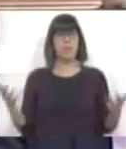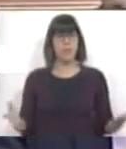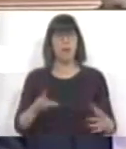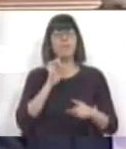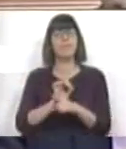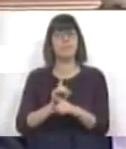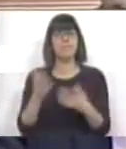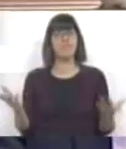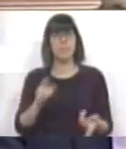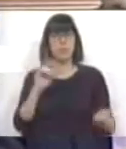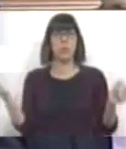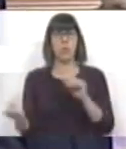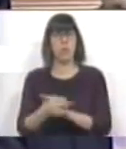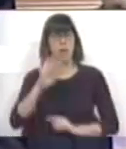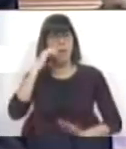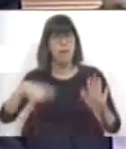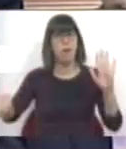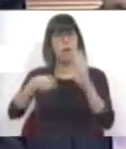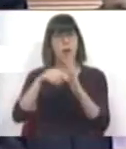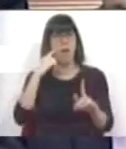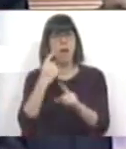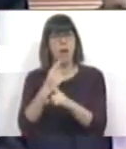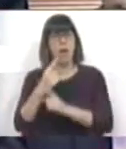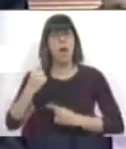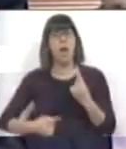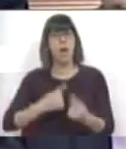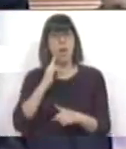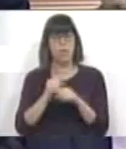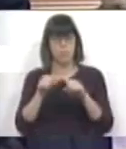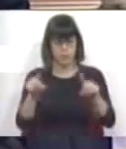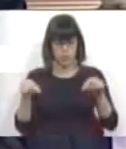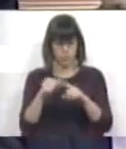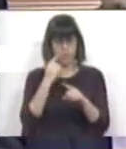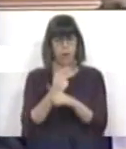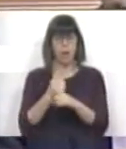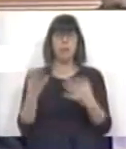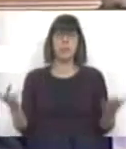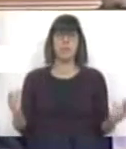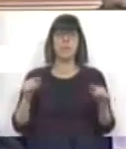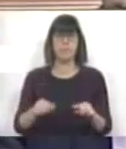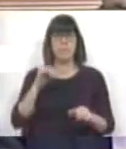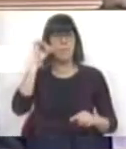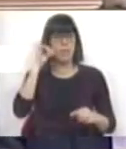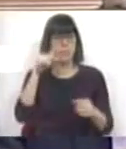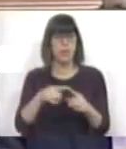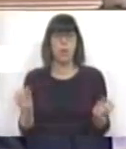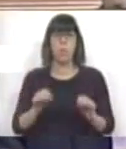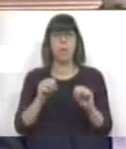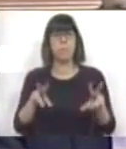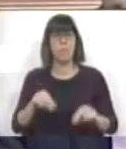que ainda vêm cair mais ameaças à manutenção de algumas das suas explorações, por estas ainda não se